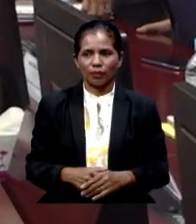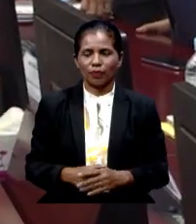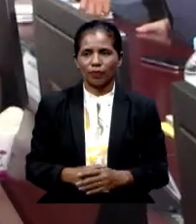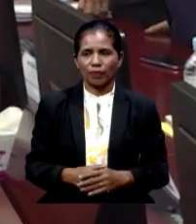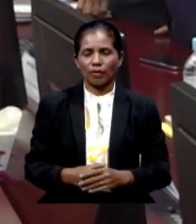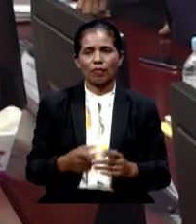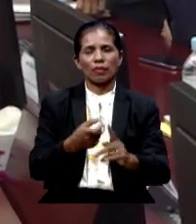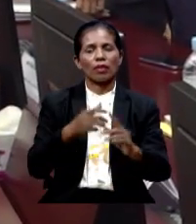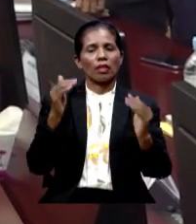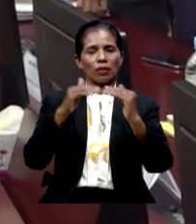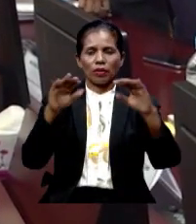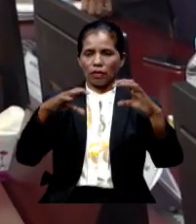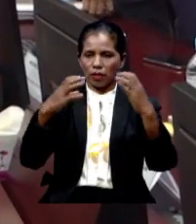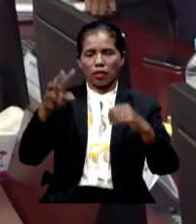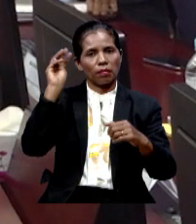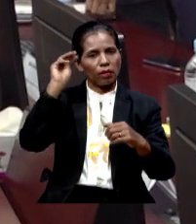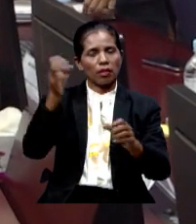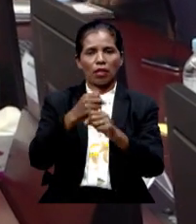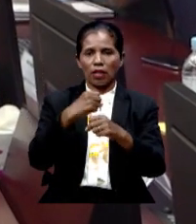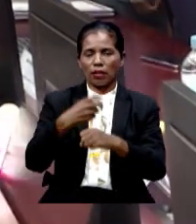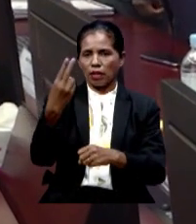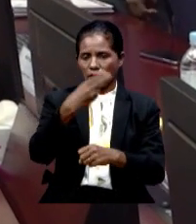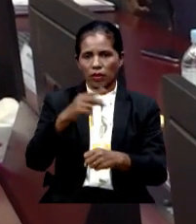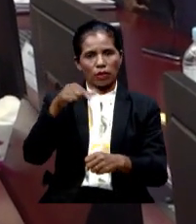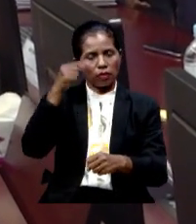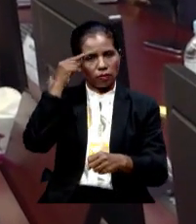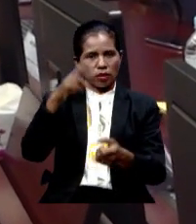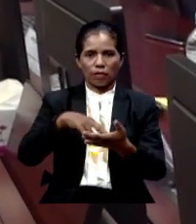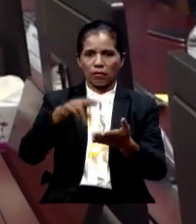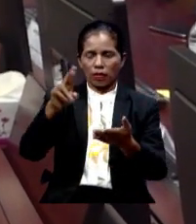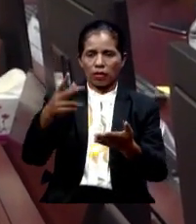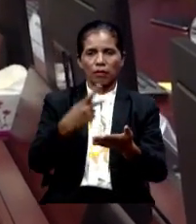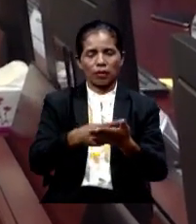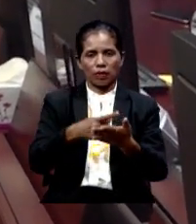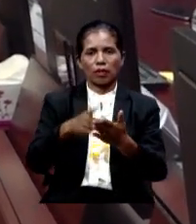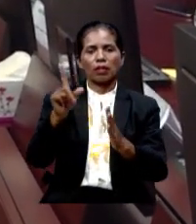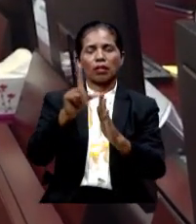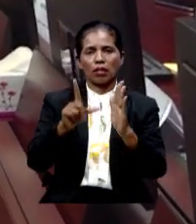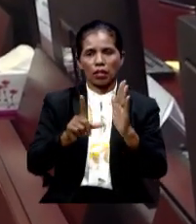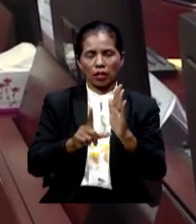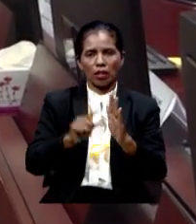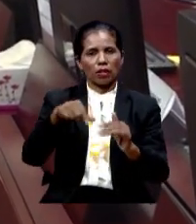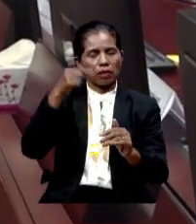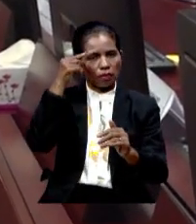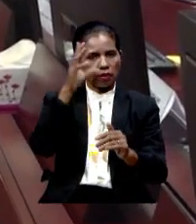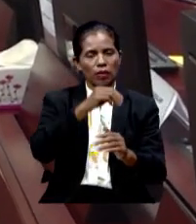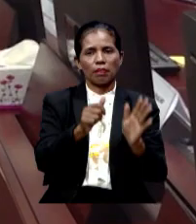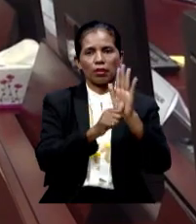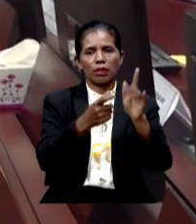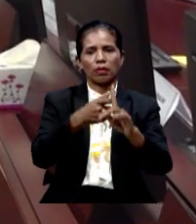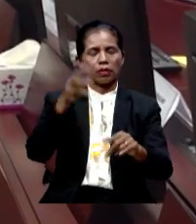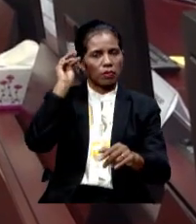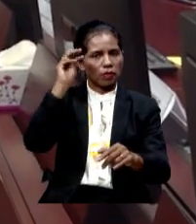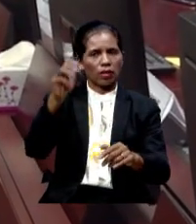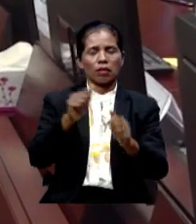Lihusi reunião do Conselho Ministro nebe halau ia quinta ne, governo aprova ona projeto decreto governian nebe apresenta husi ministro